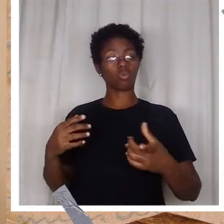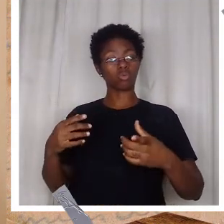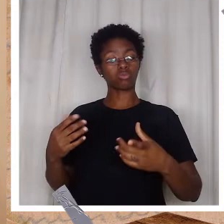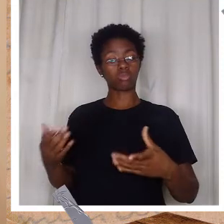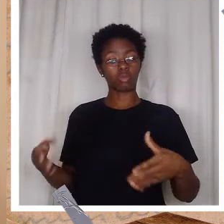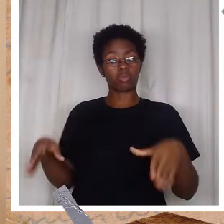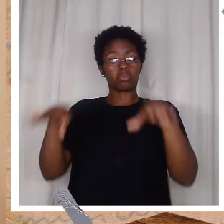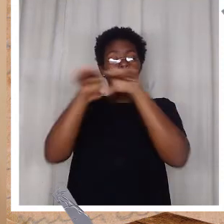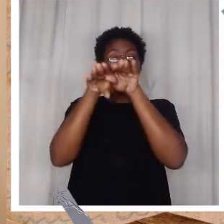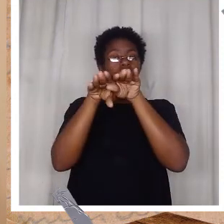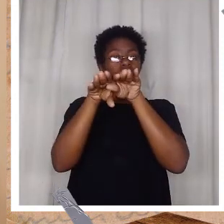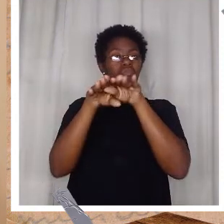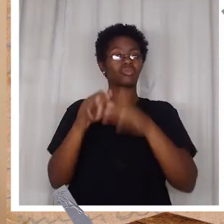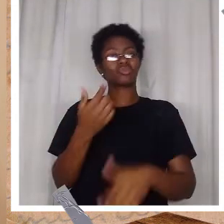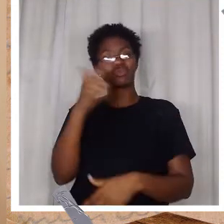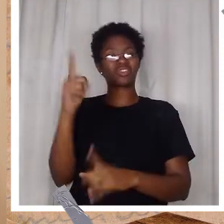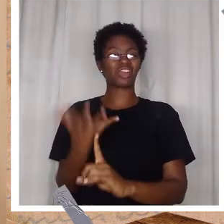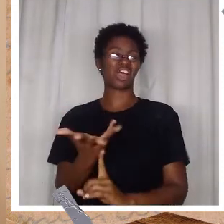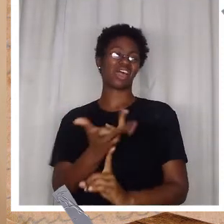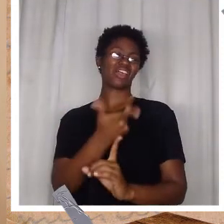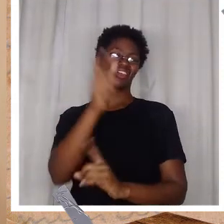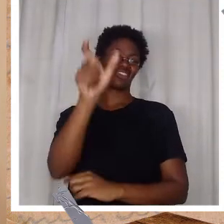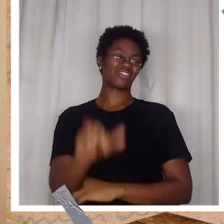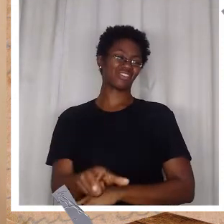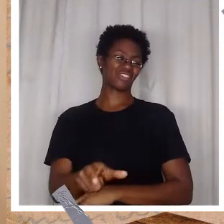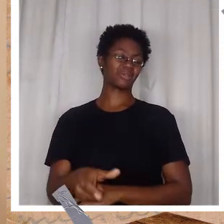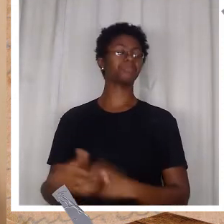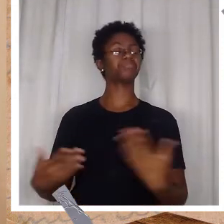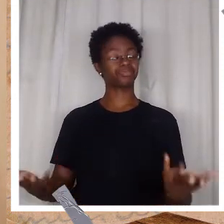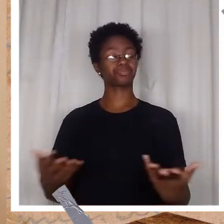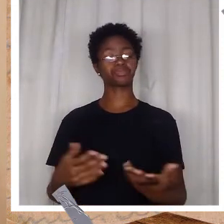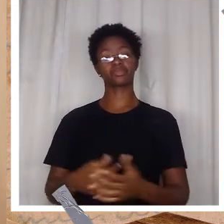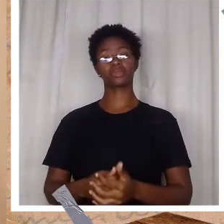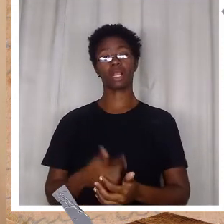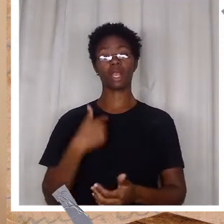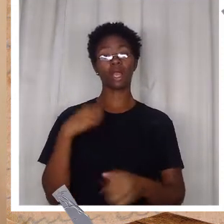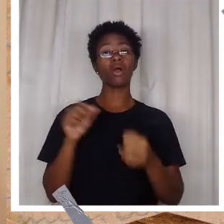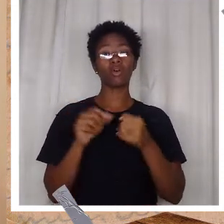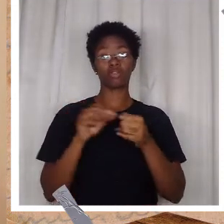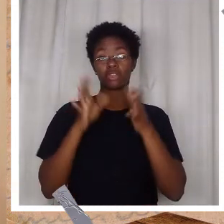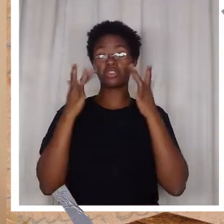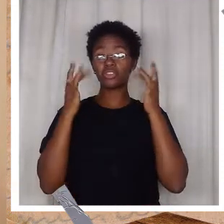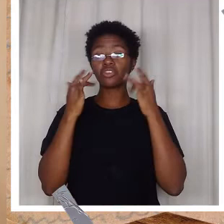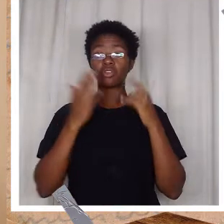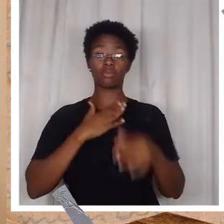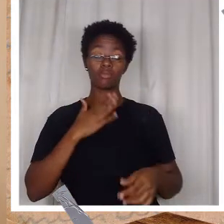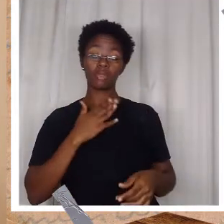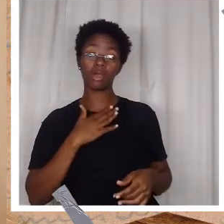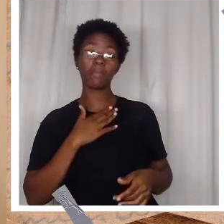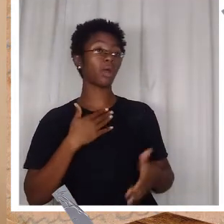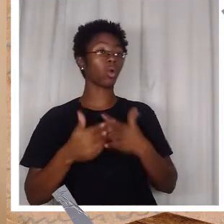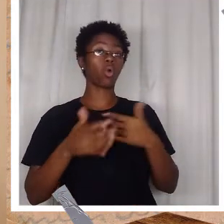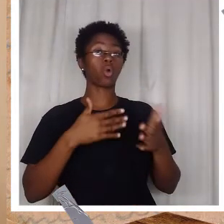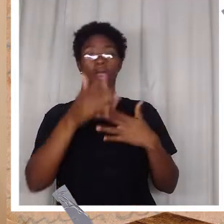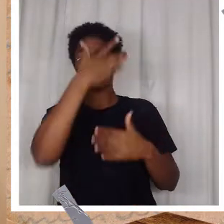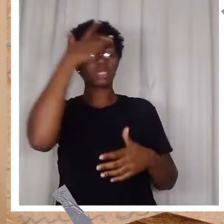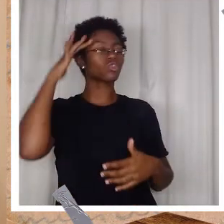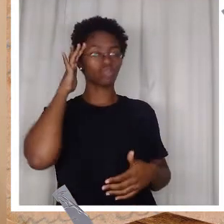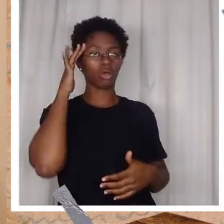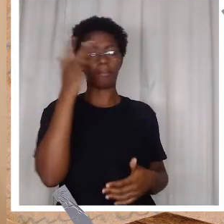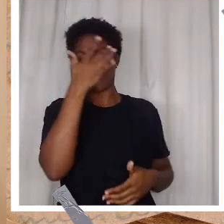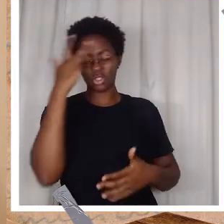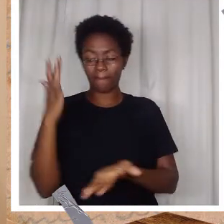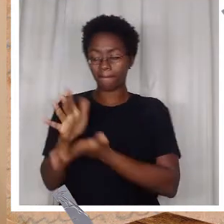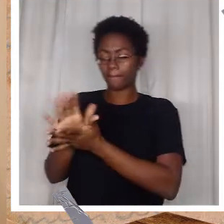lugares. Porque eu costumo dizer que eu faço meu espetáculo para nazistas, para fascistas,